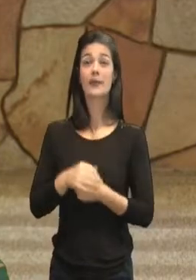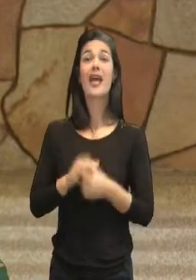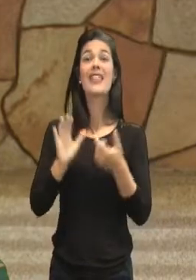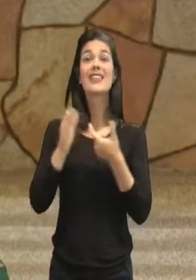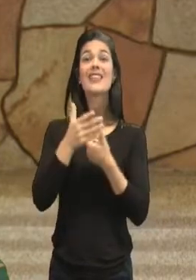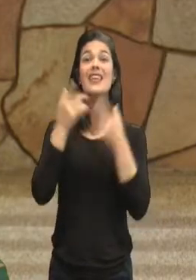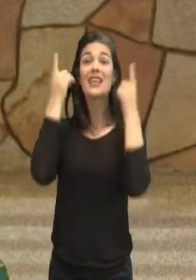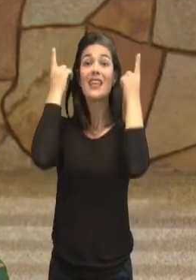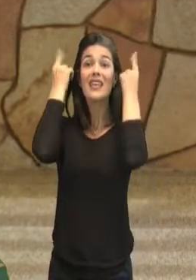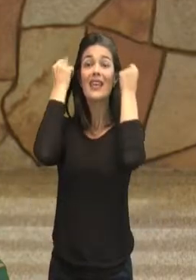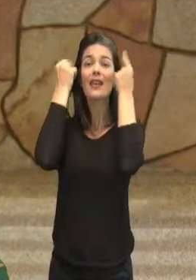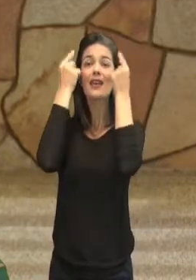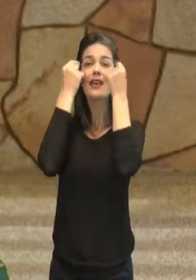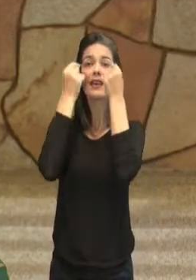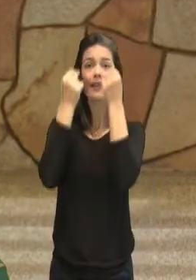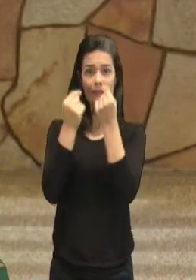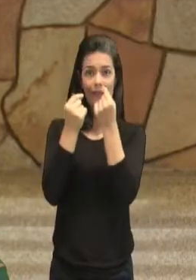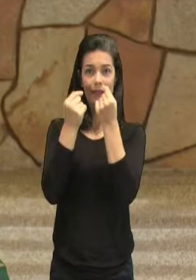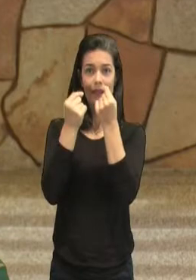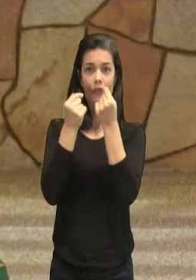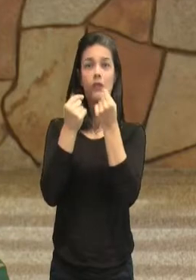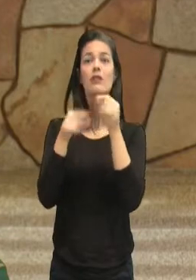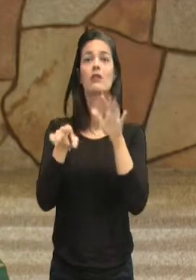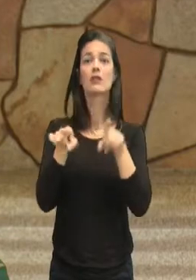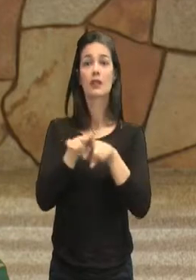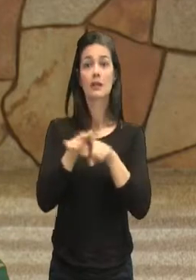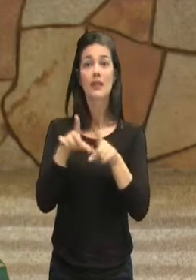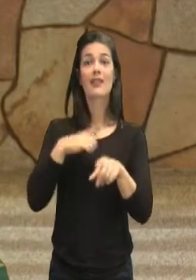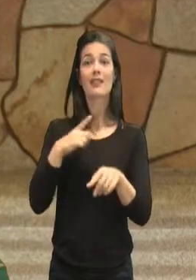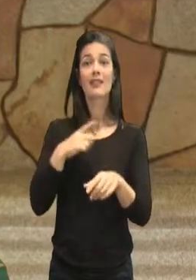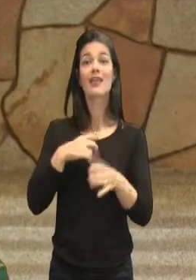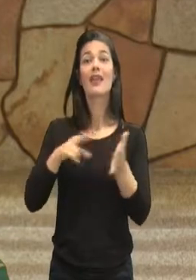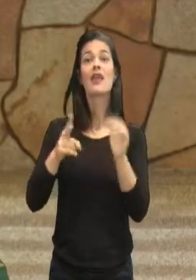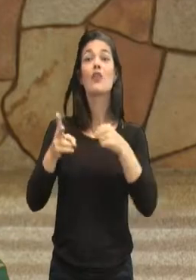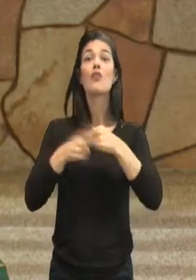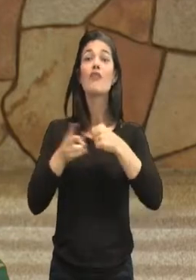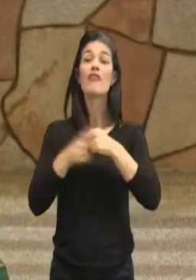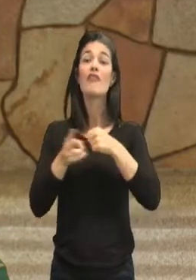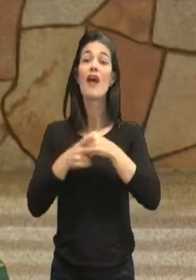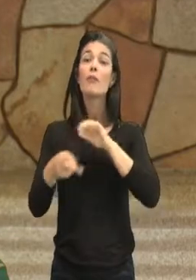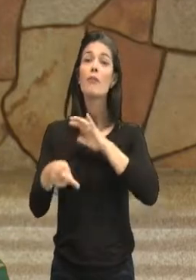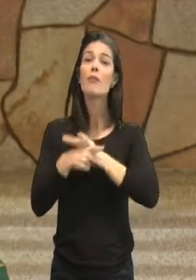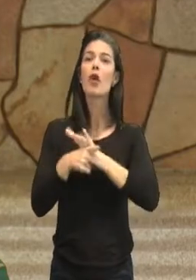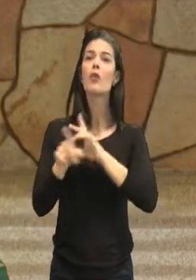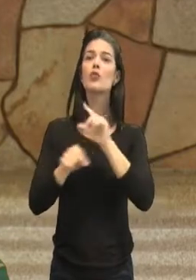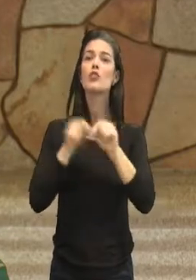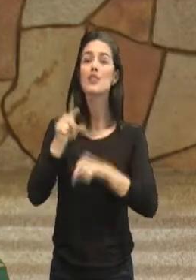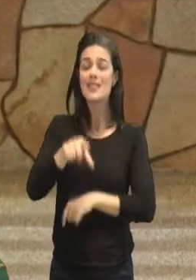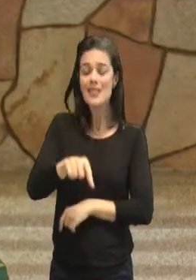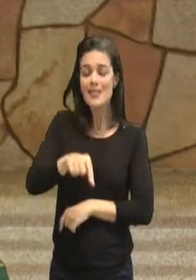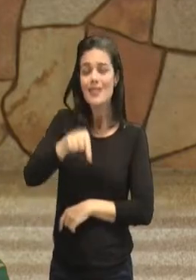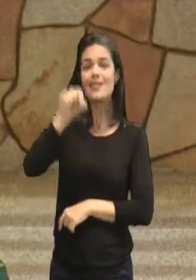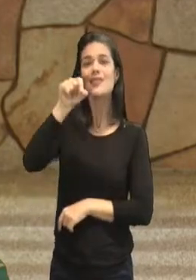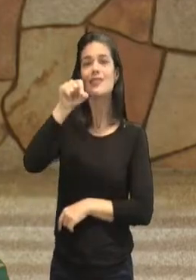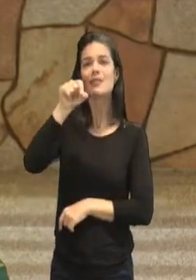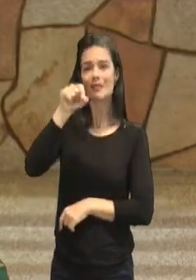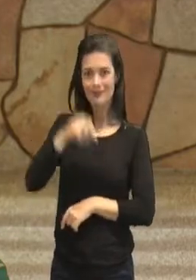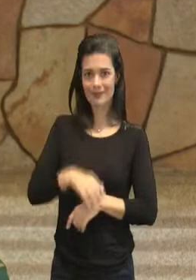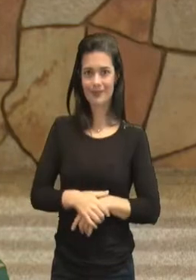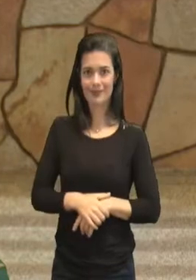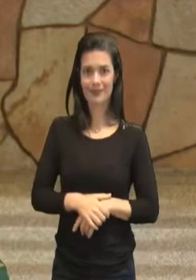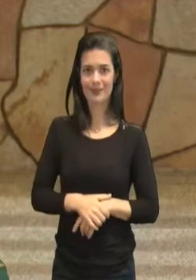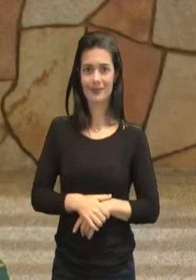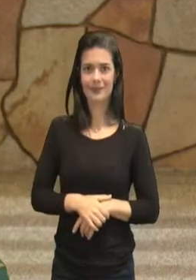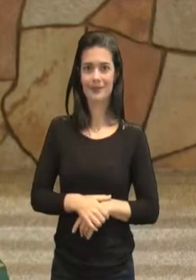é ekletos, do verbo eklegō, esse verbo que é assim formado.